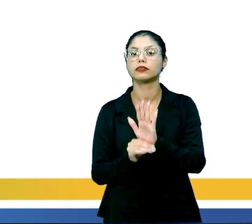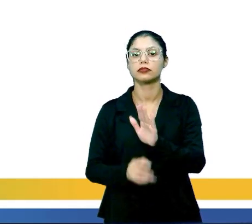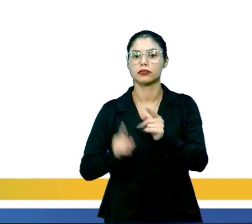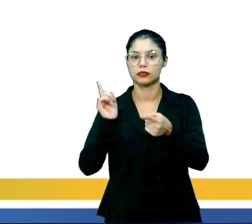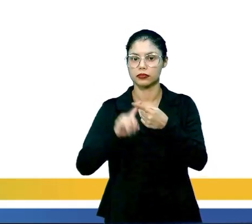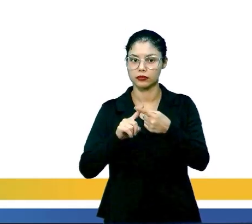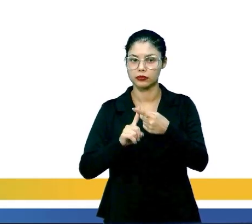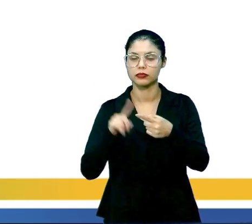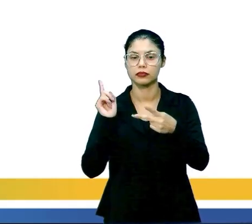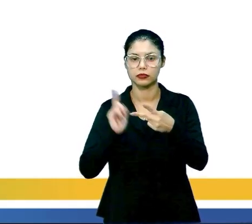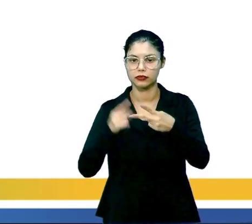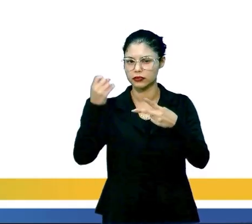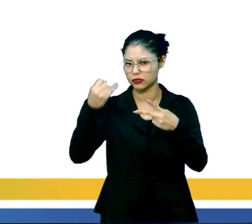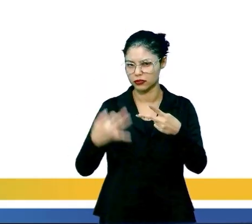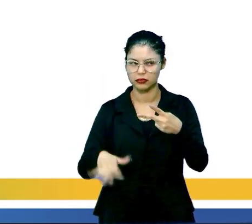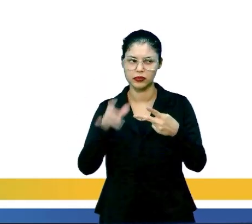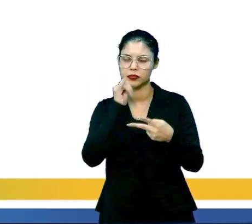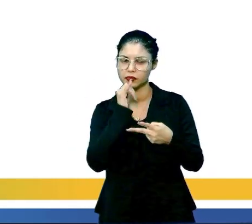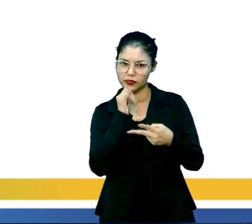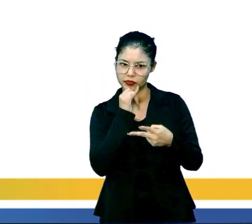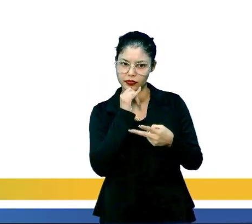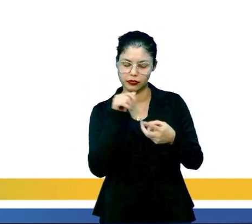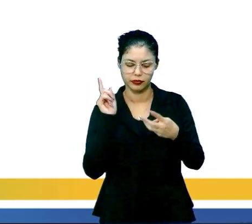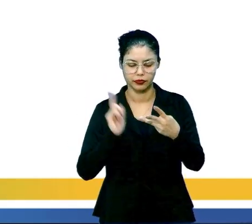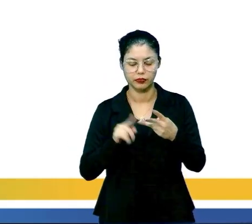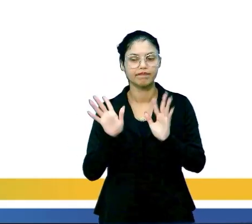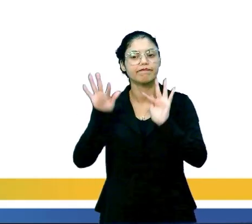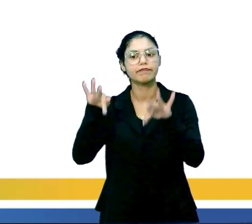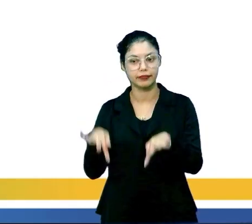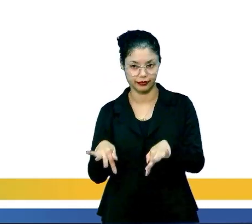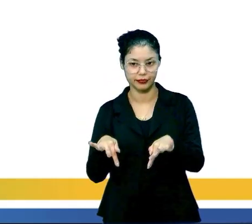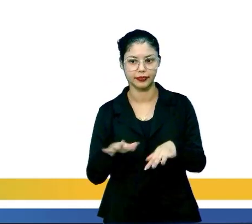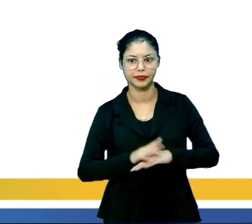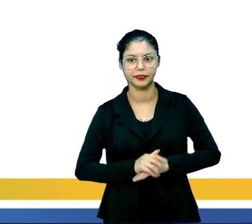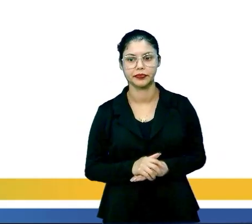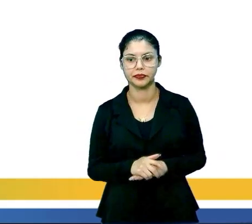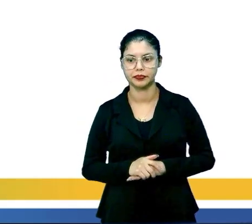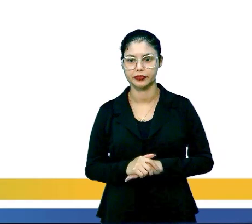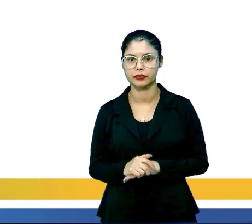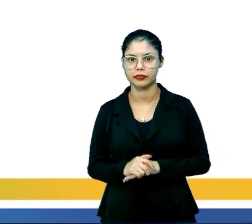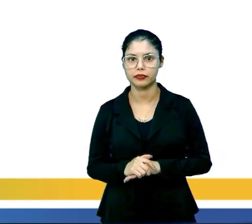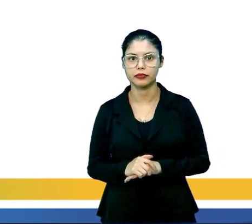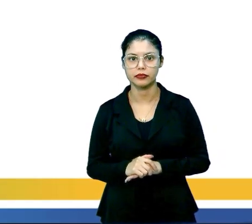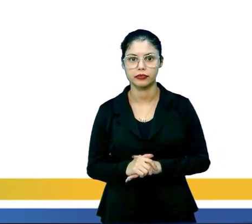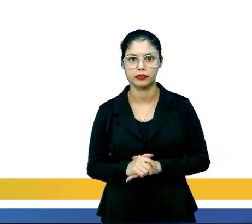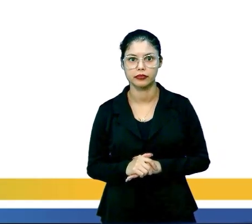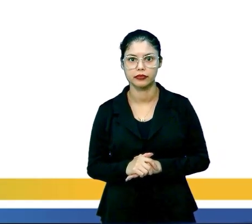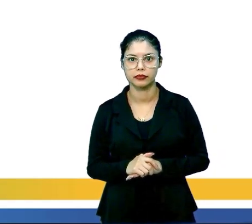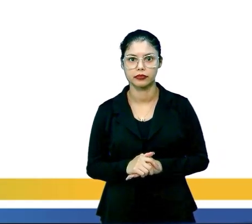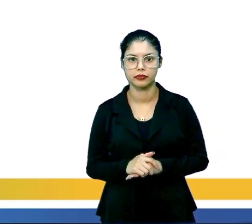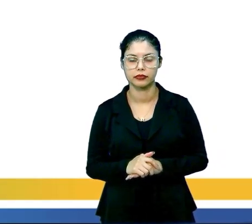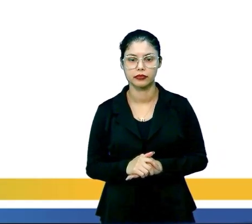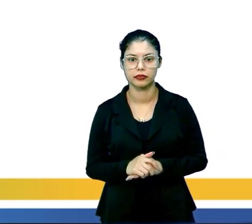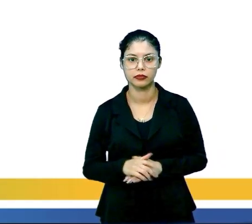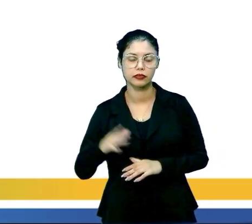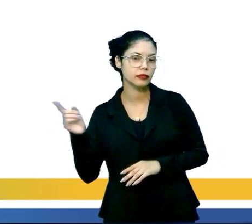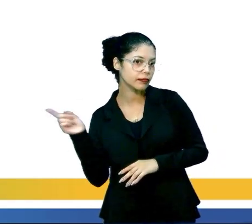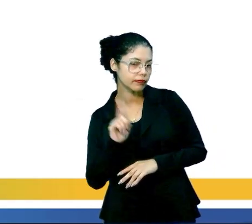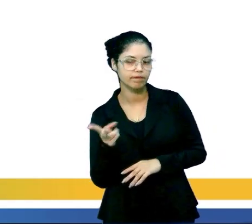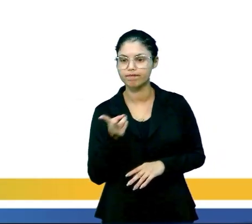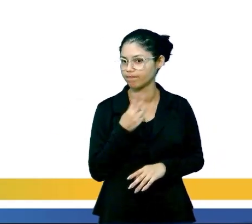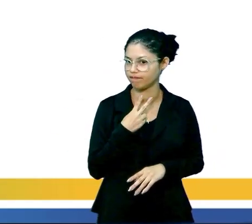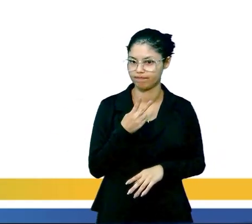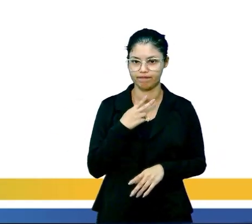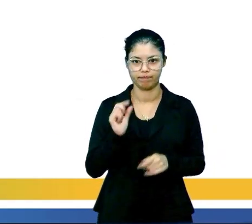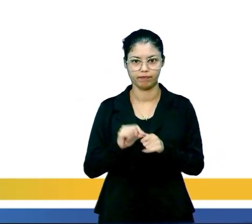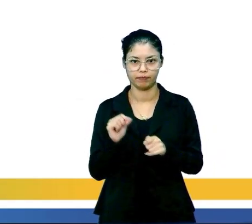afirmação inicial, que é o tópico frasal, as explicações e os exemplos e a conclusão. E aí, o que nós